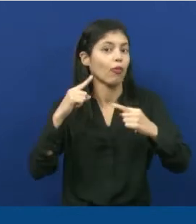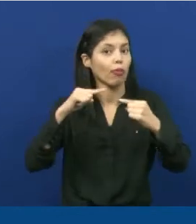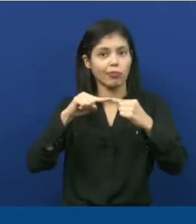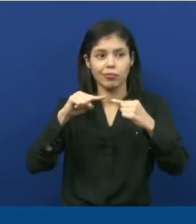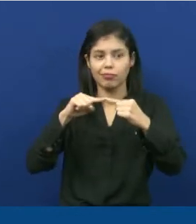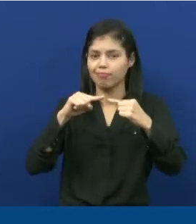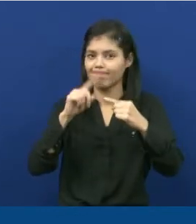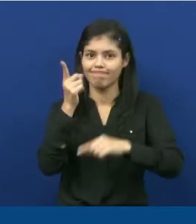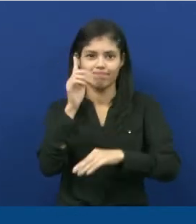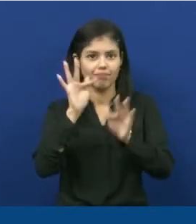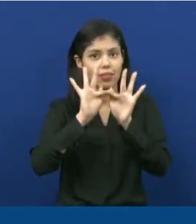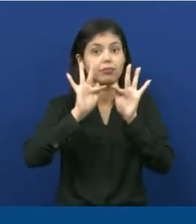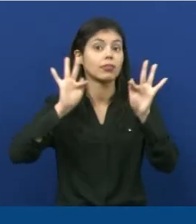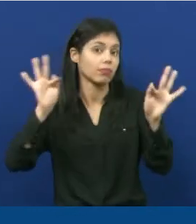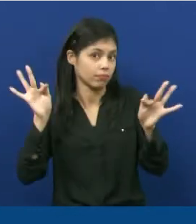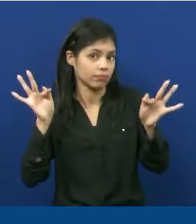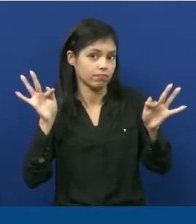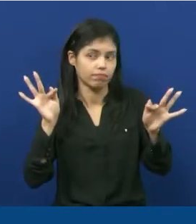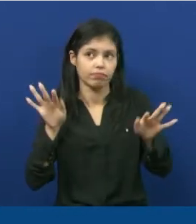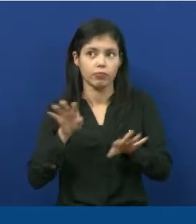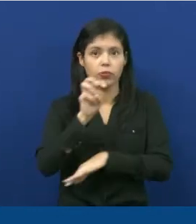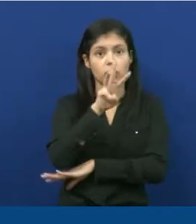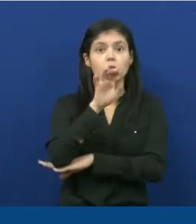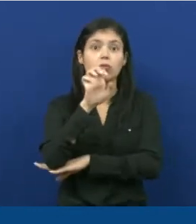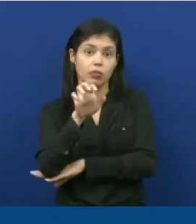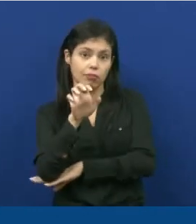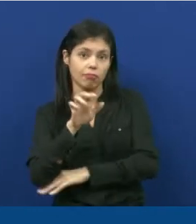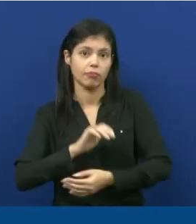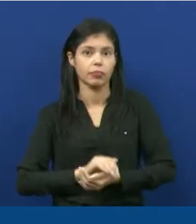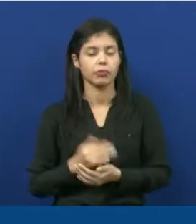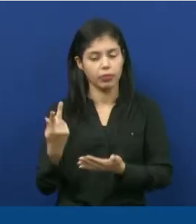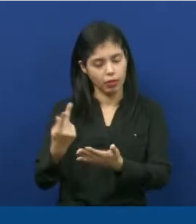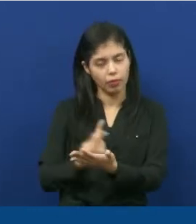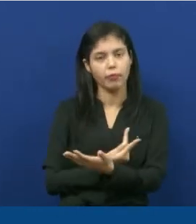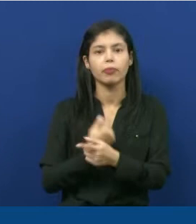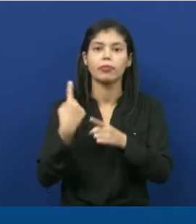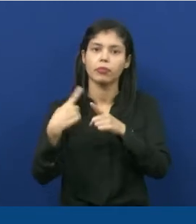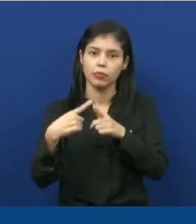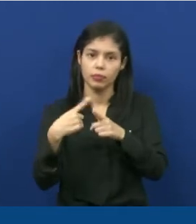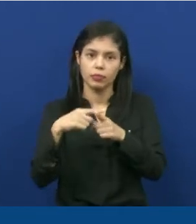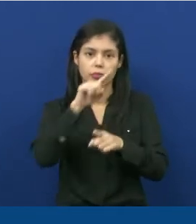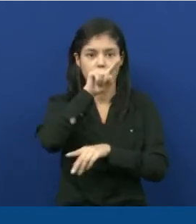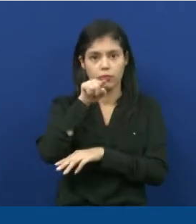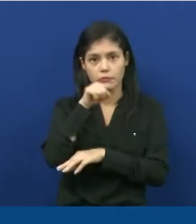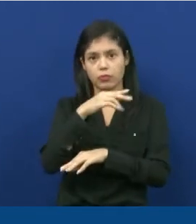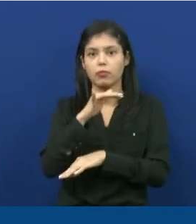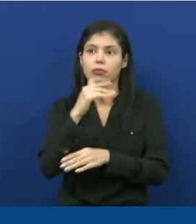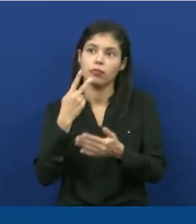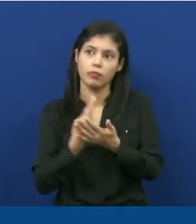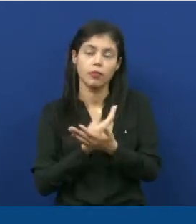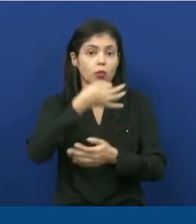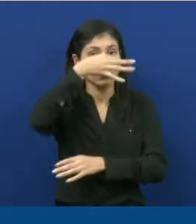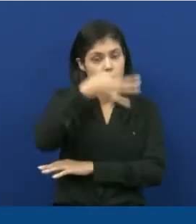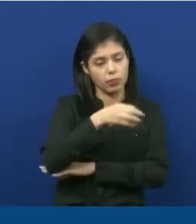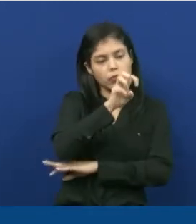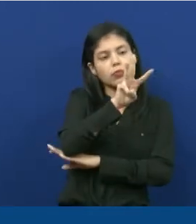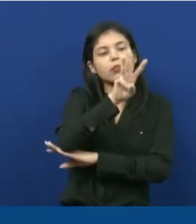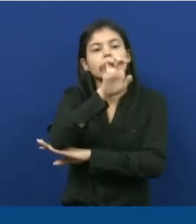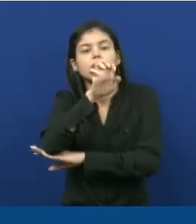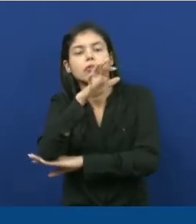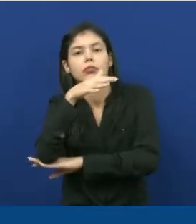combinado corretamente com we. Está errado? Por isso tem esse xizinho. A forma correta